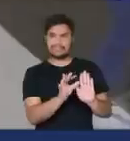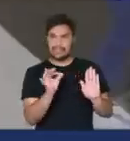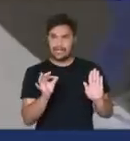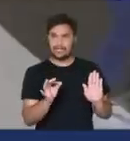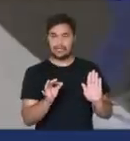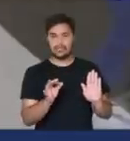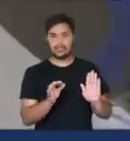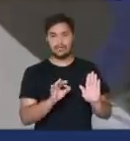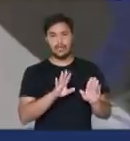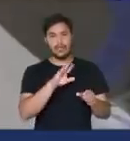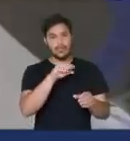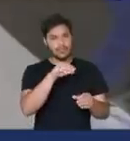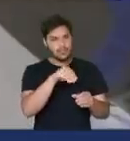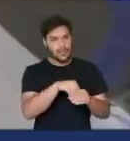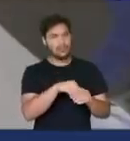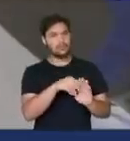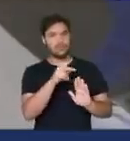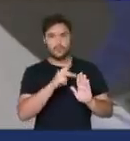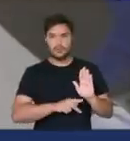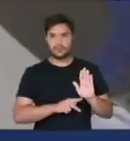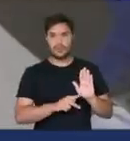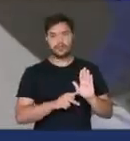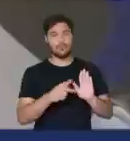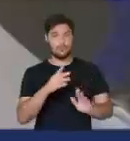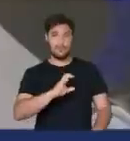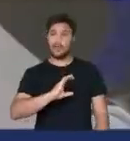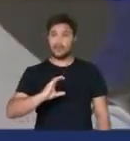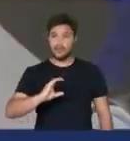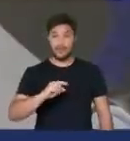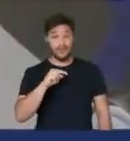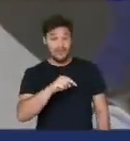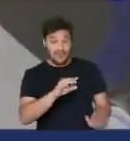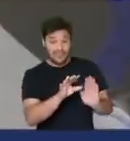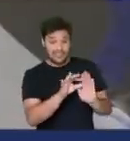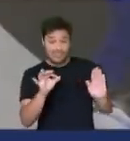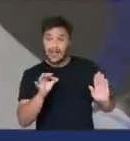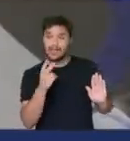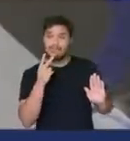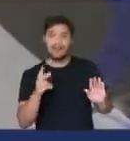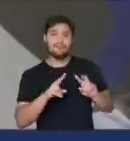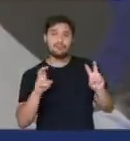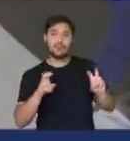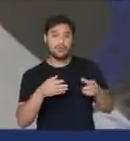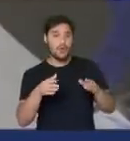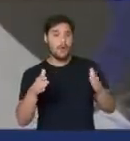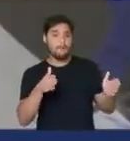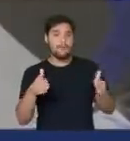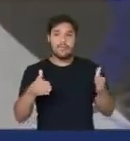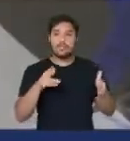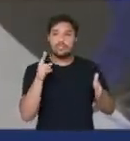destaque dentro do projeto de emenda constitucional e esse destaque tratava sobre o estado de emergência, que é